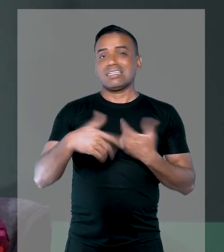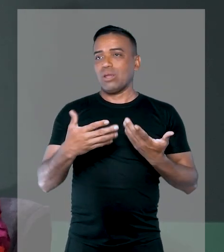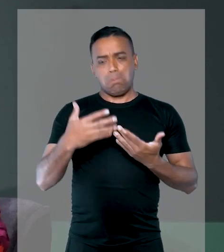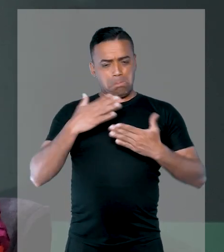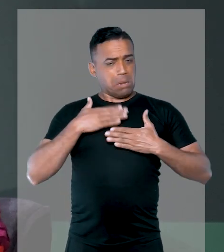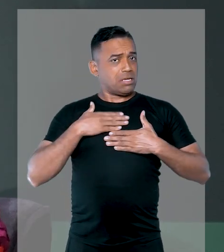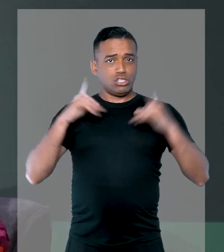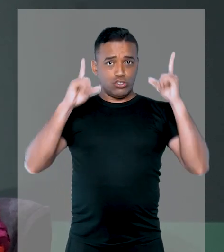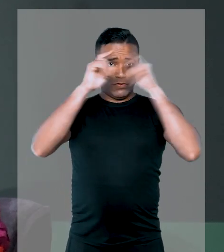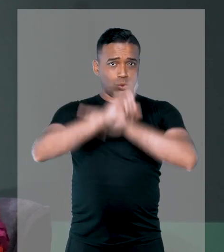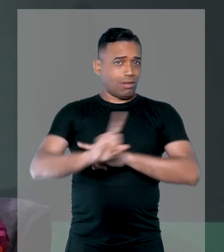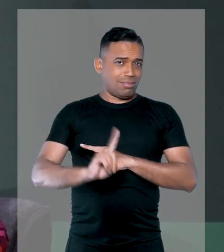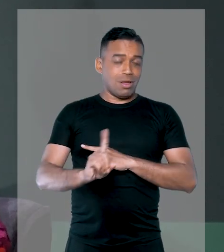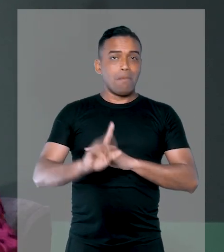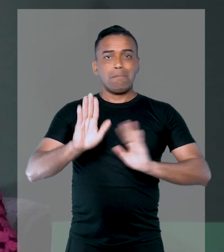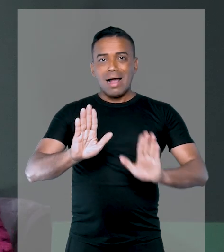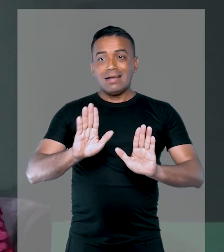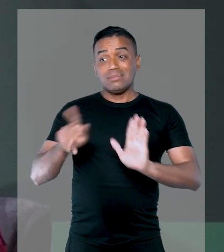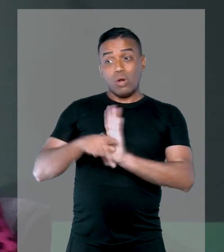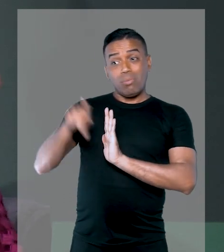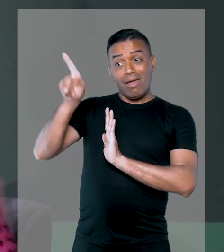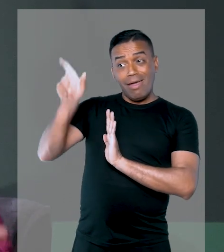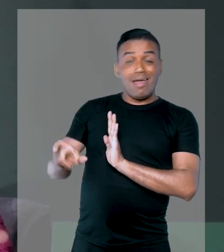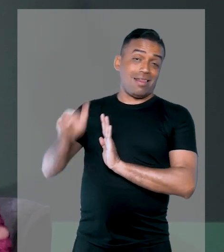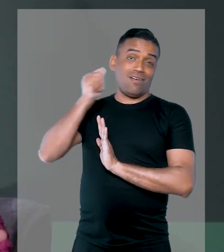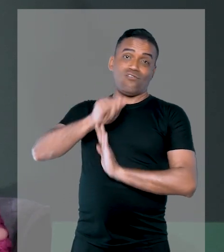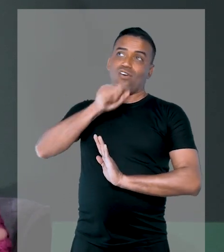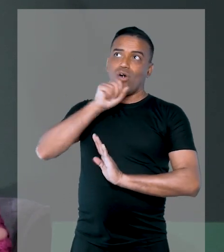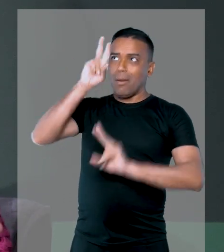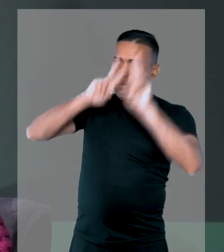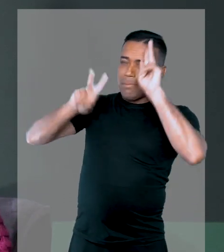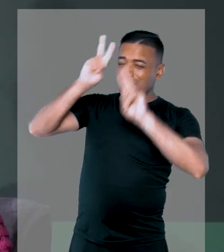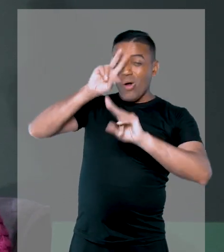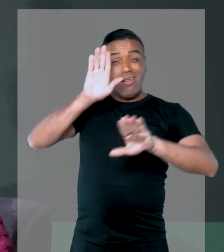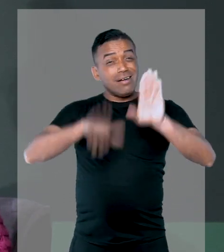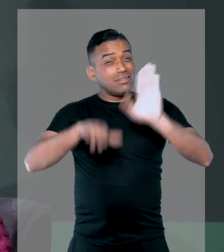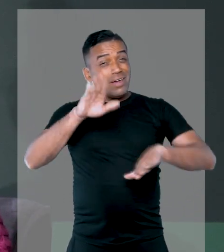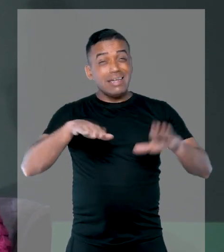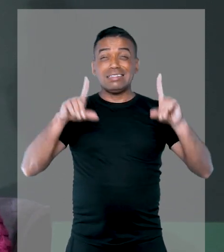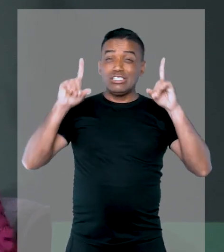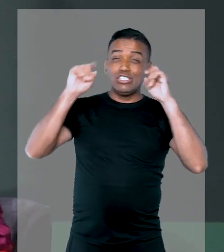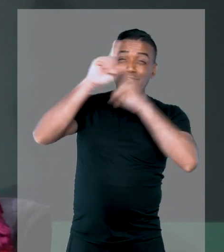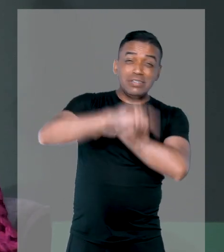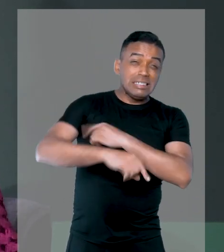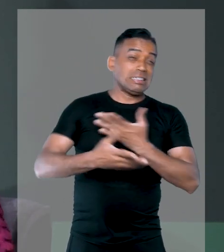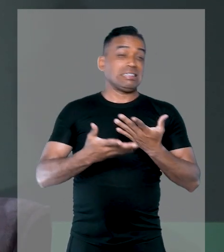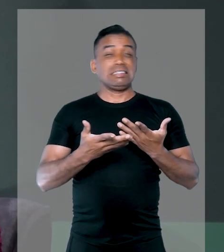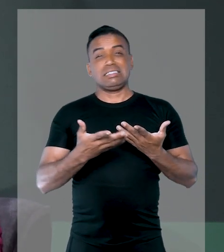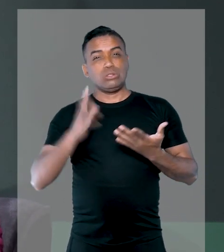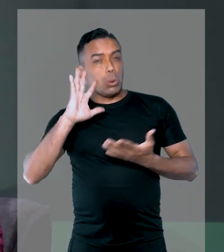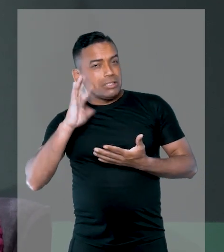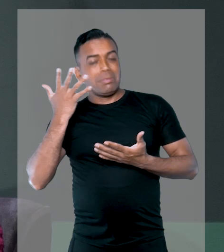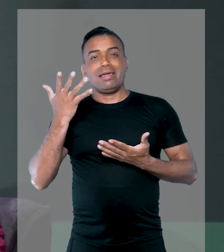teve dificuldade. Foi mais essa questão da minha avó de reviver memórias que às vezes não são as mais tranquilas, né?